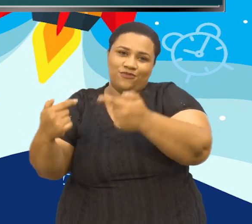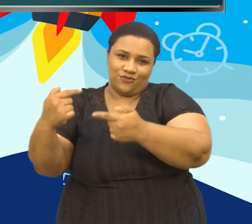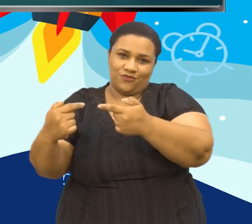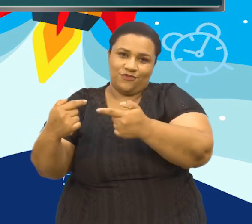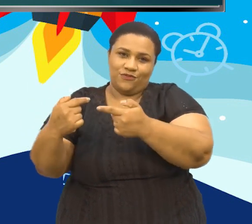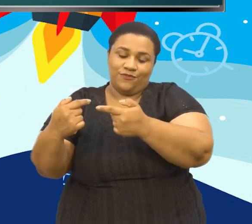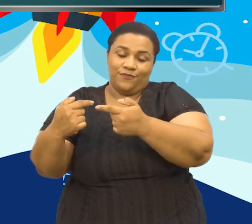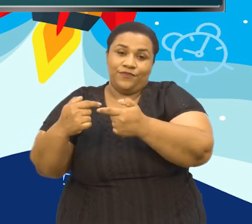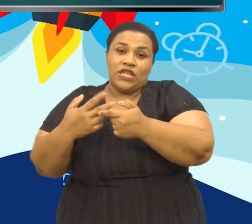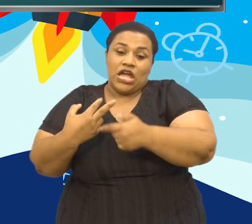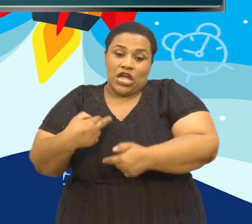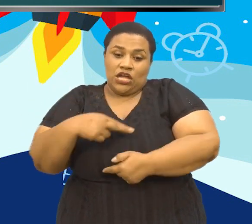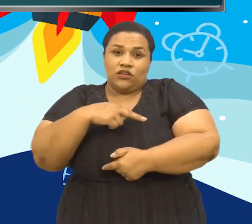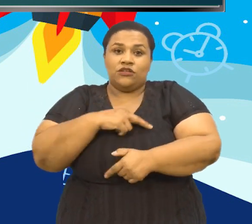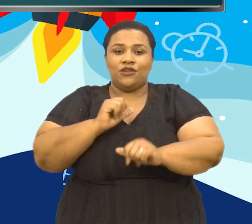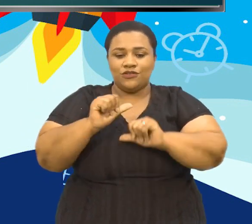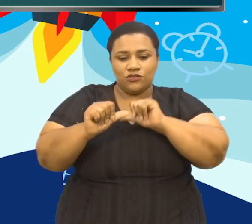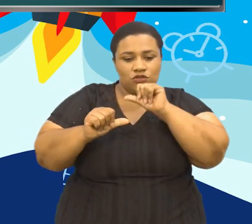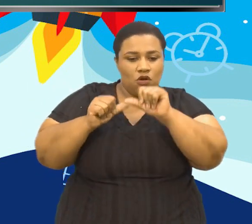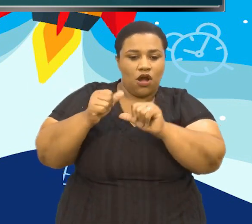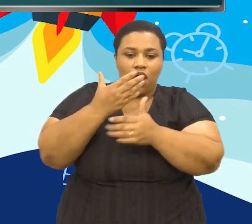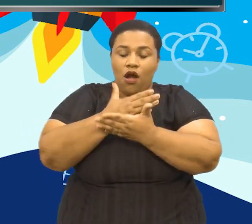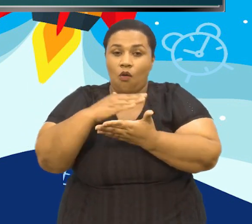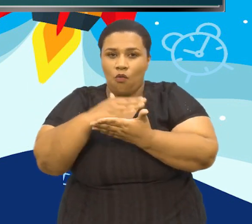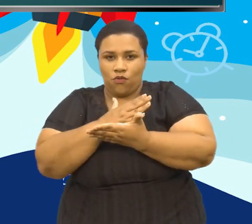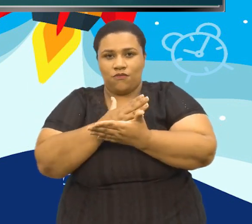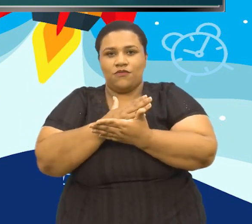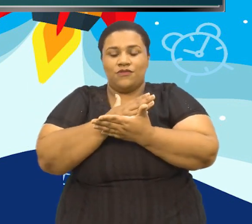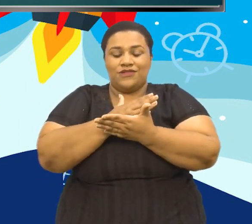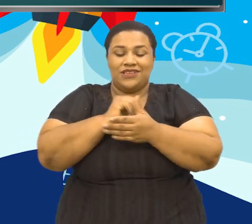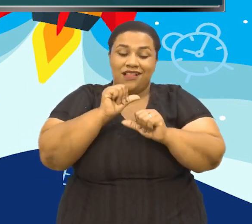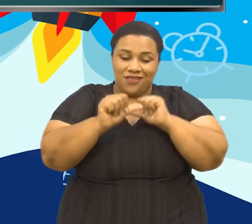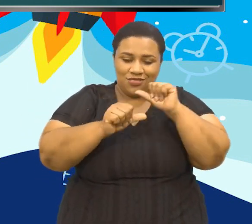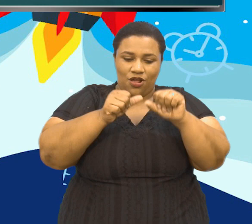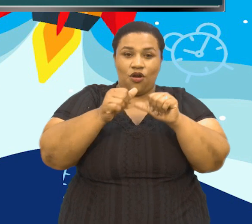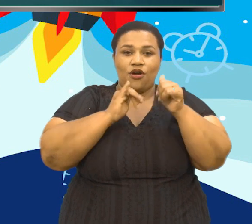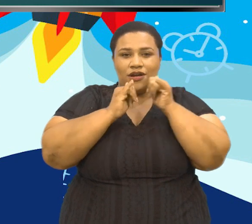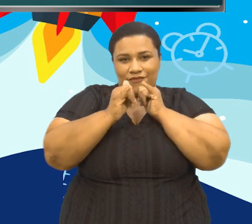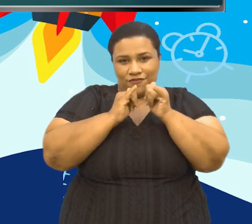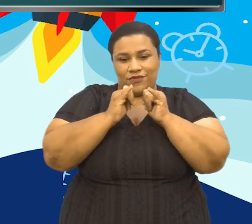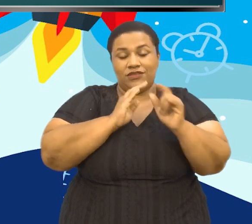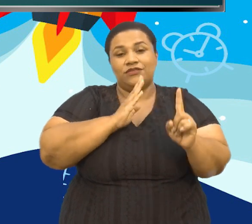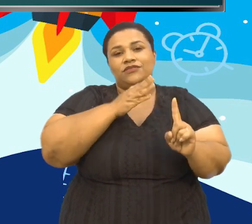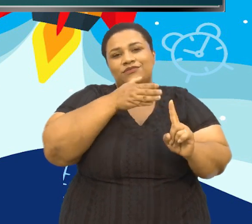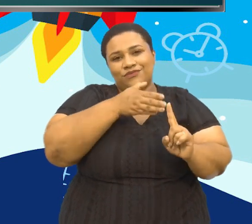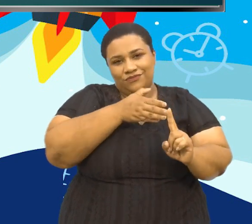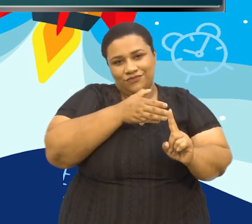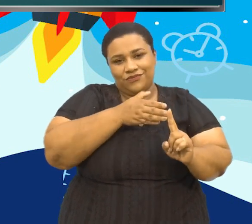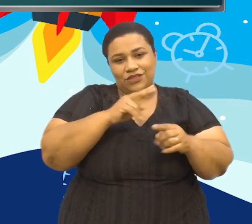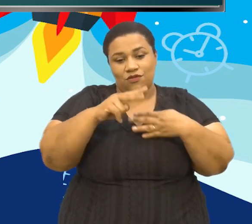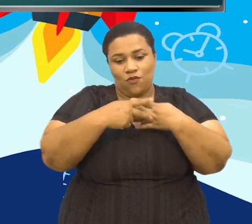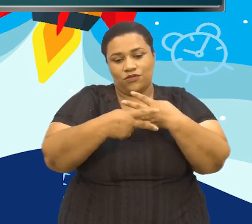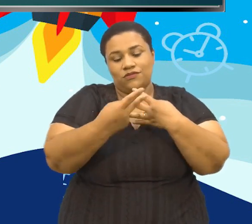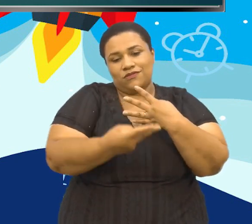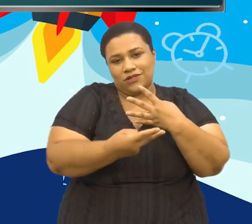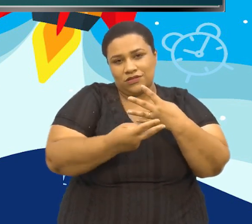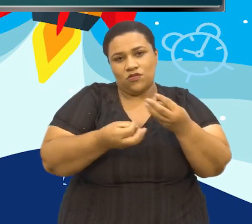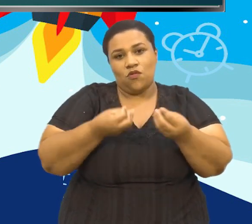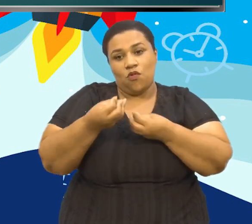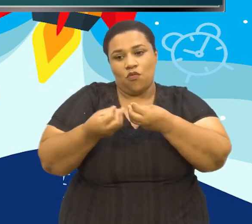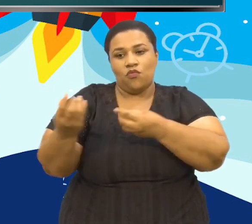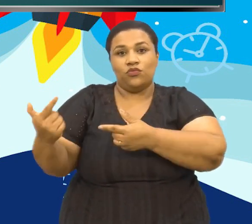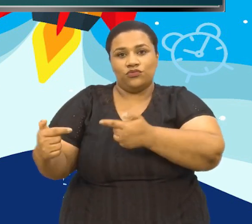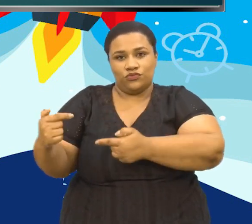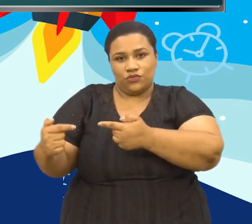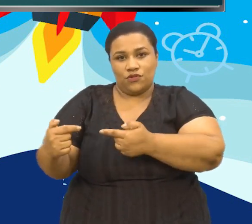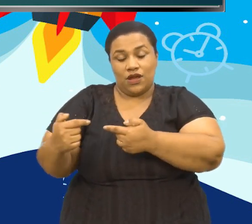mudar alguma coisa, muda todas as informações e os objetivos e, consequentemente, a forma de jogar.